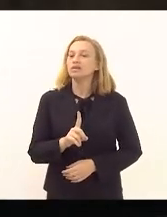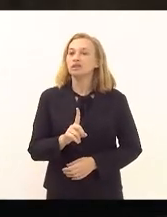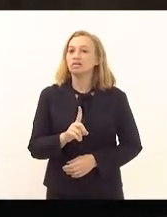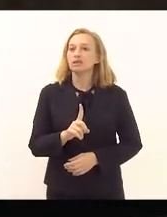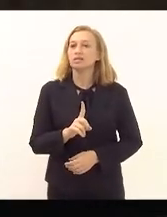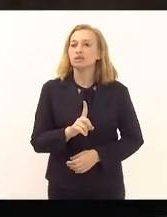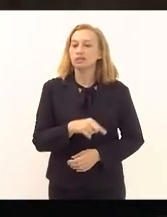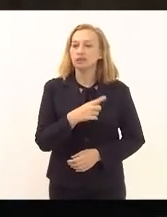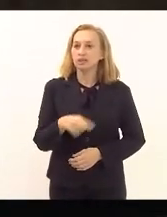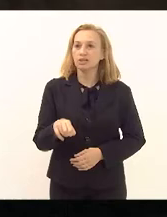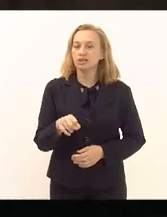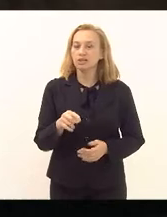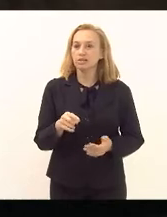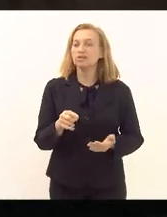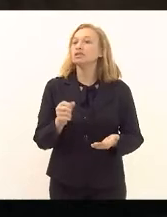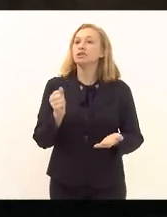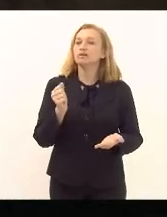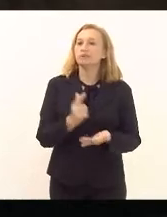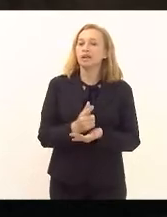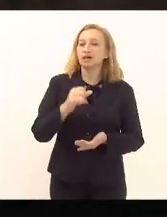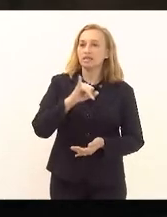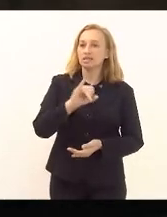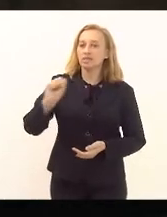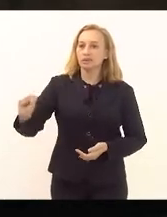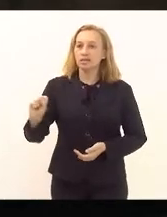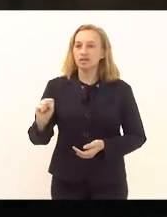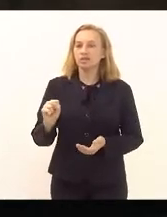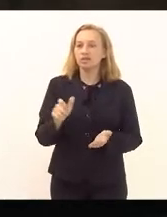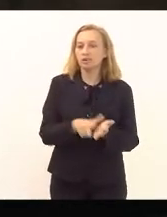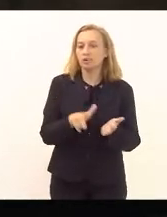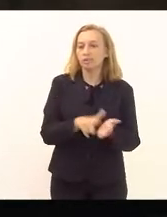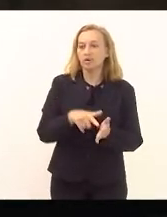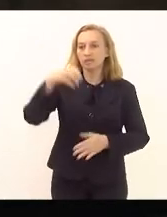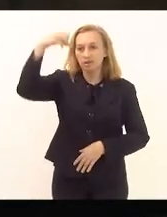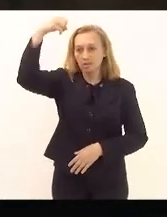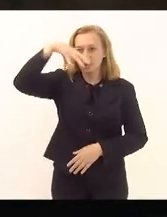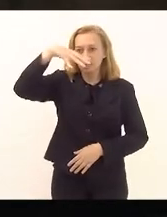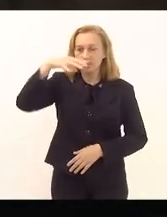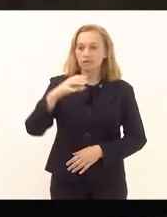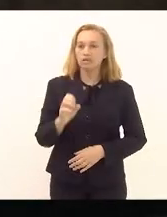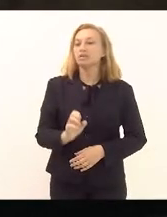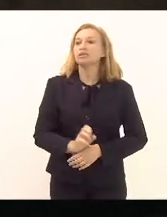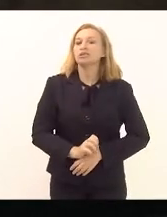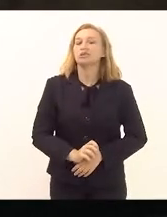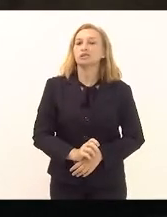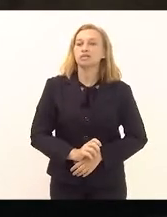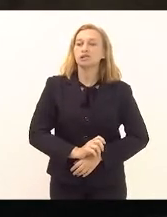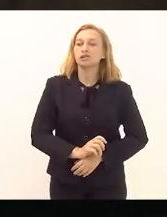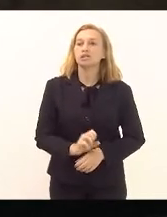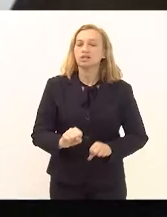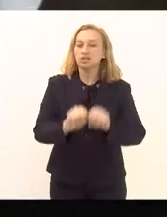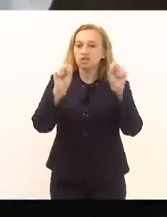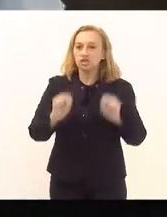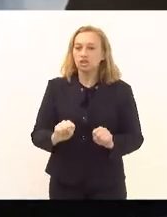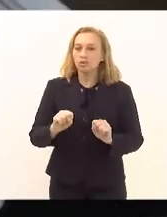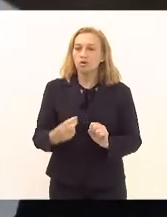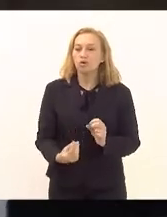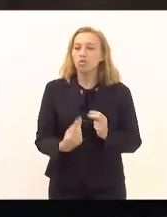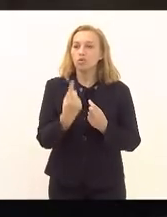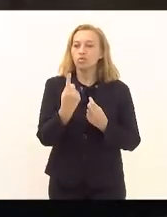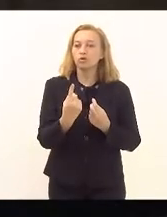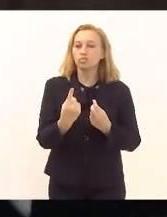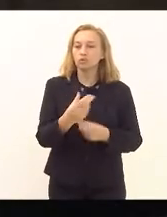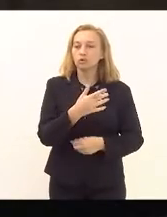ICMS nas contas de energia nas unidades públicas de saúde do Estado do Rio de Janeiro, que integram a rede do Sistema Único SUS. E